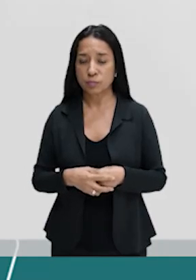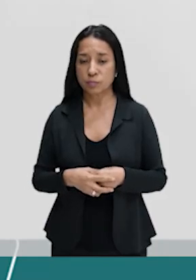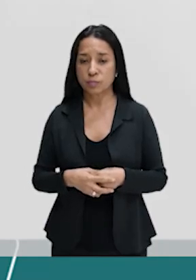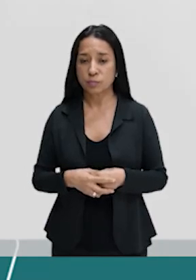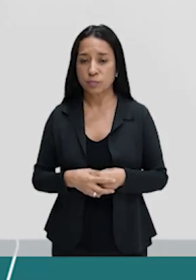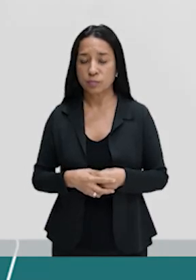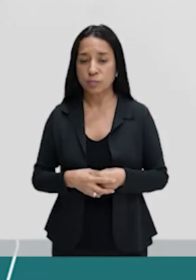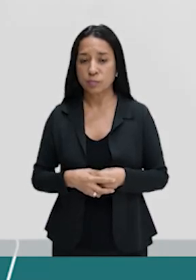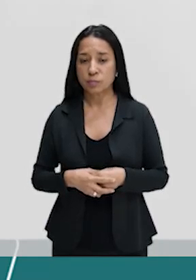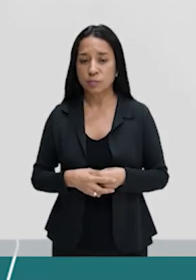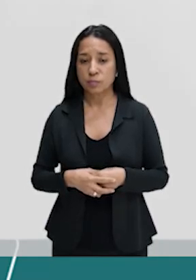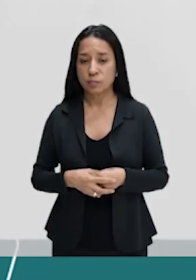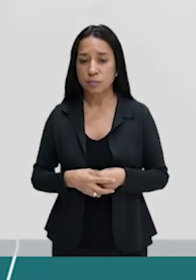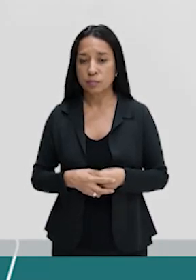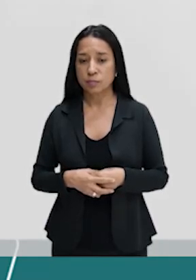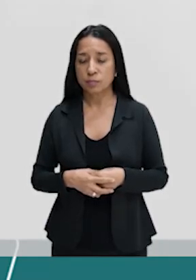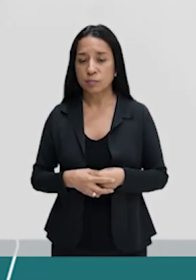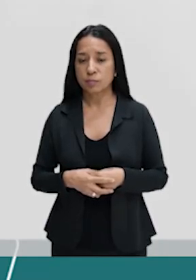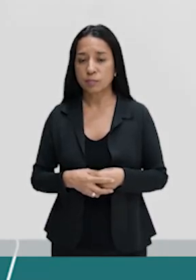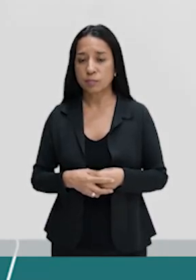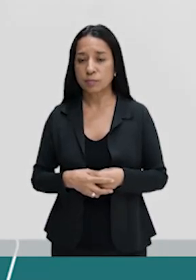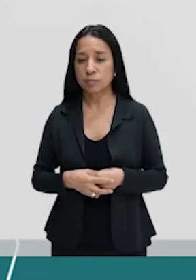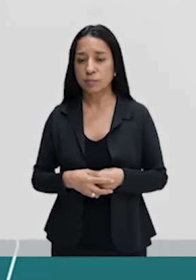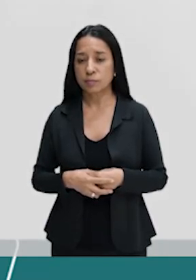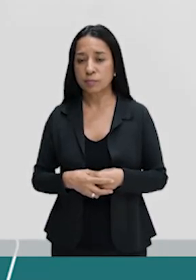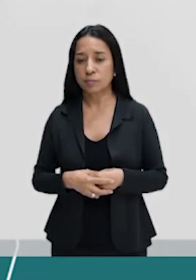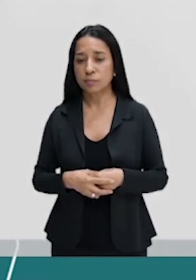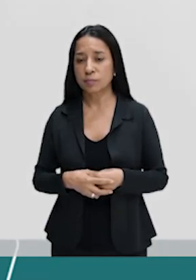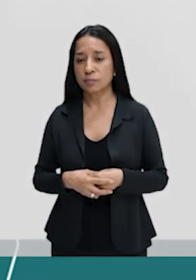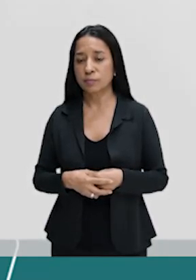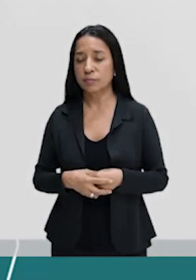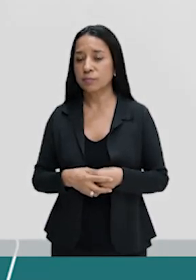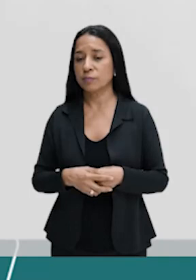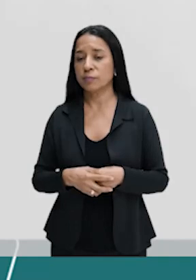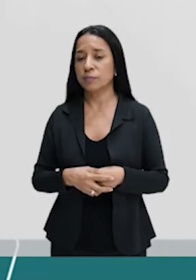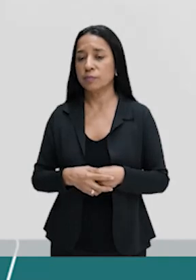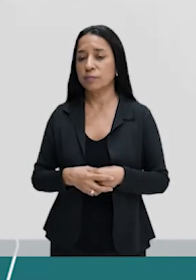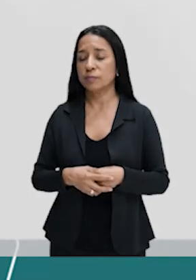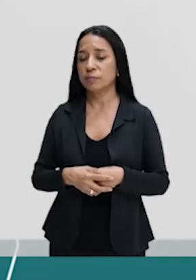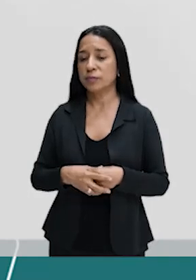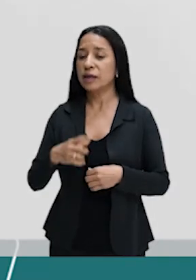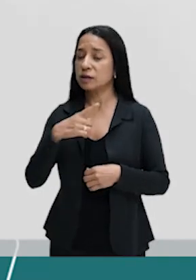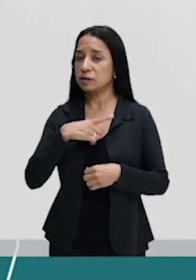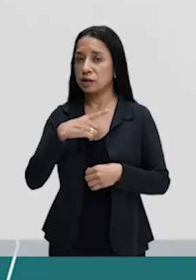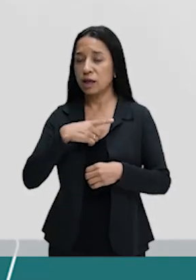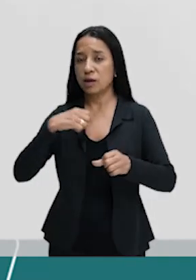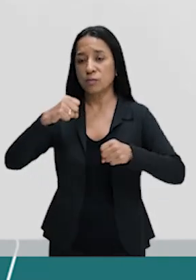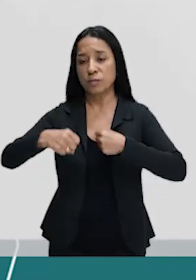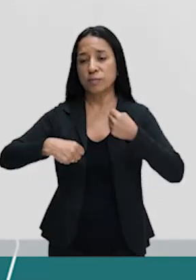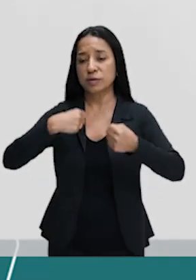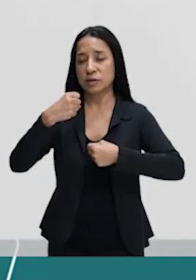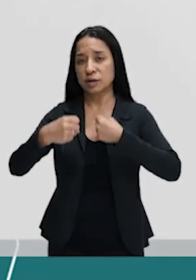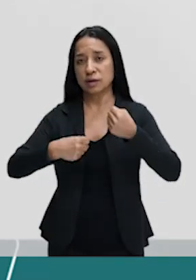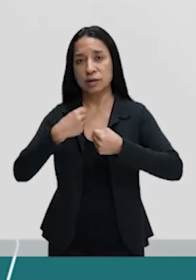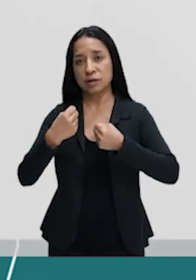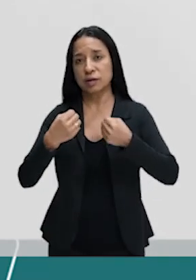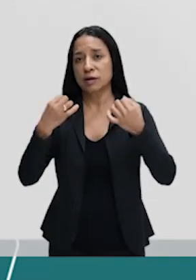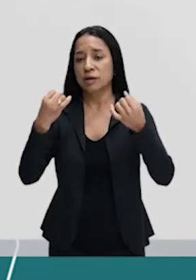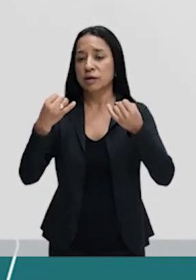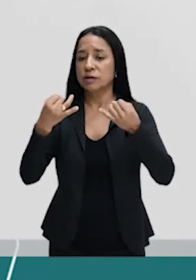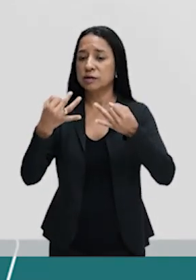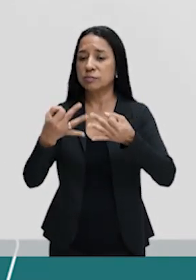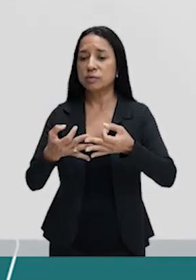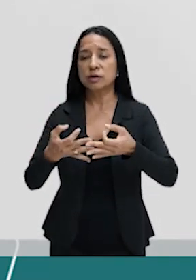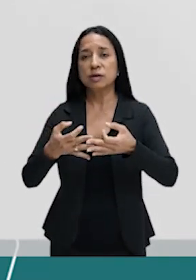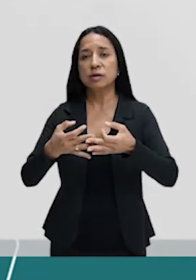tienen. Exemplo, eu tenho uma bicicleta. Eu tenho uma bicicleta. Aqui eu estou falando do termo